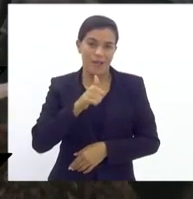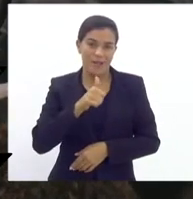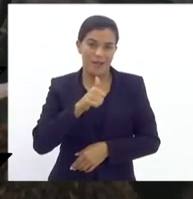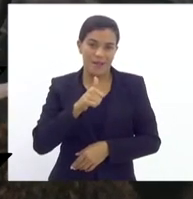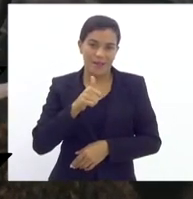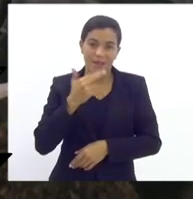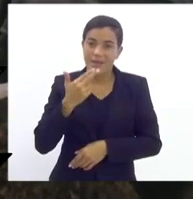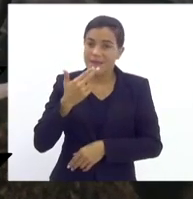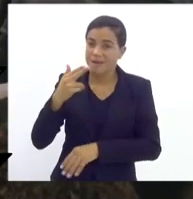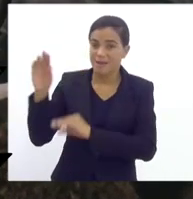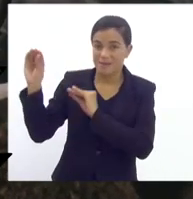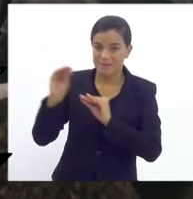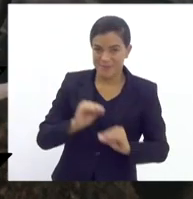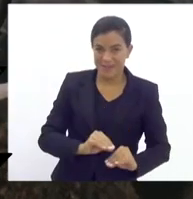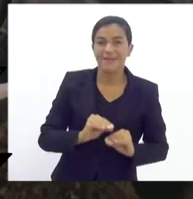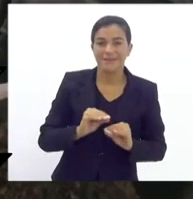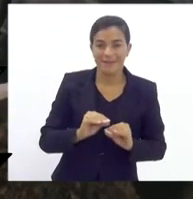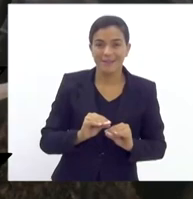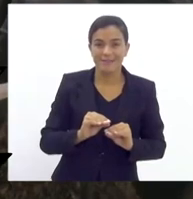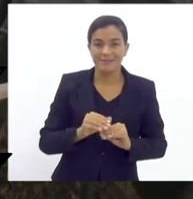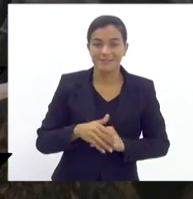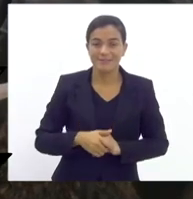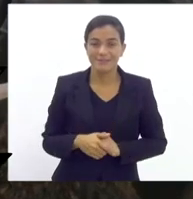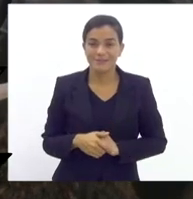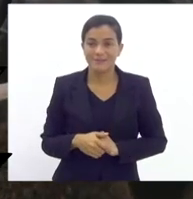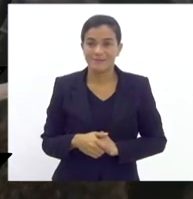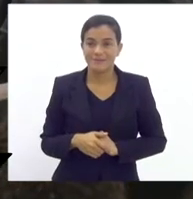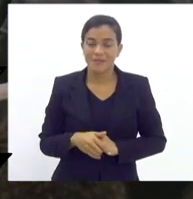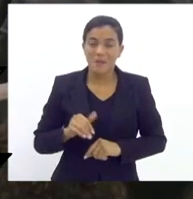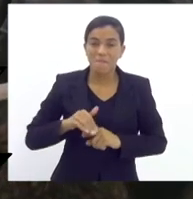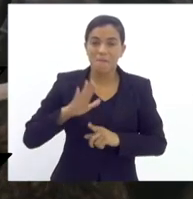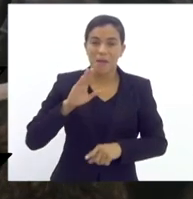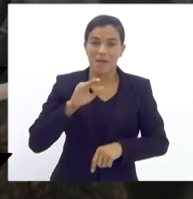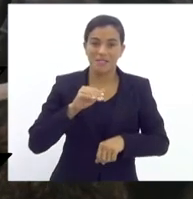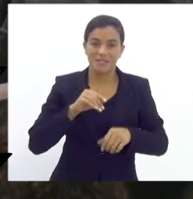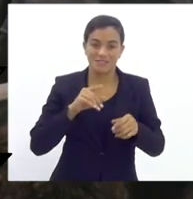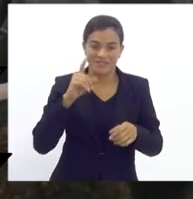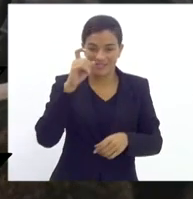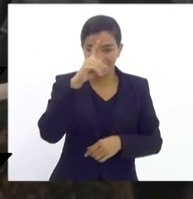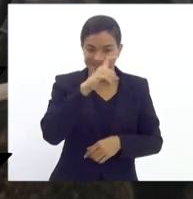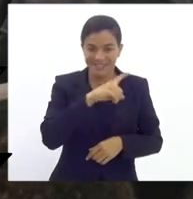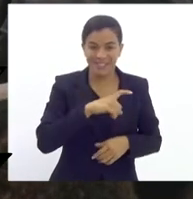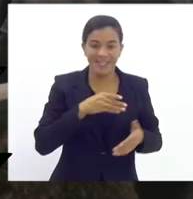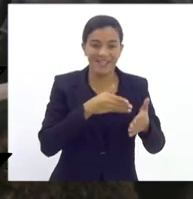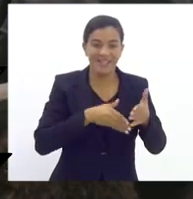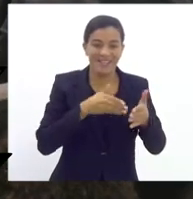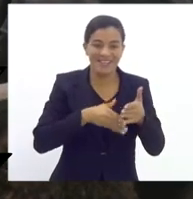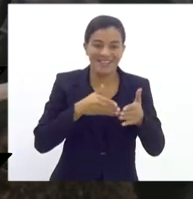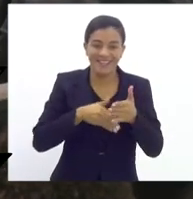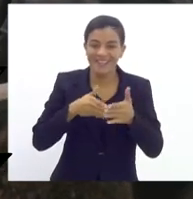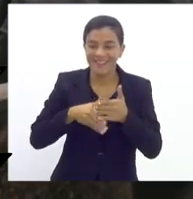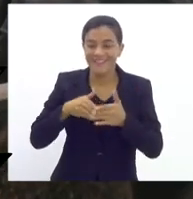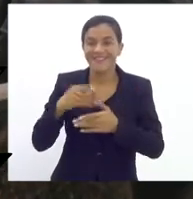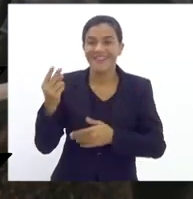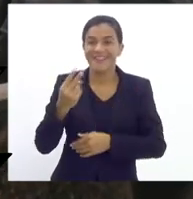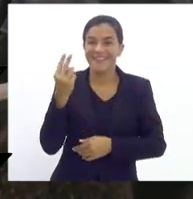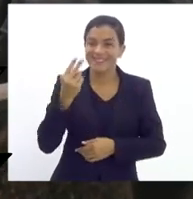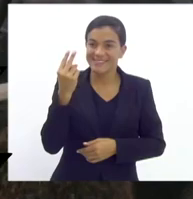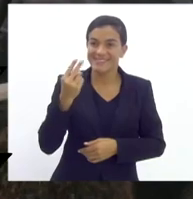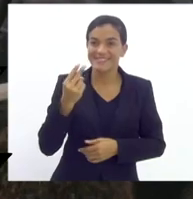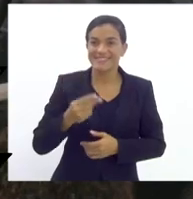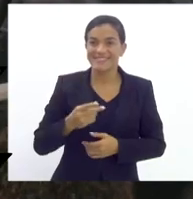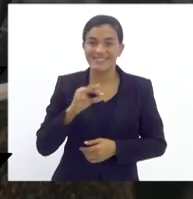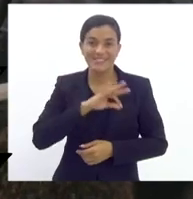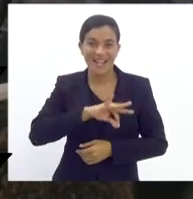porque a mulher Imigrante tem mais dificuldades em termos de acesso dos valores do do